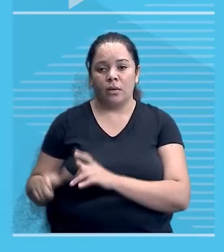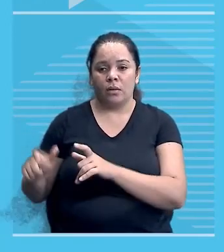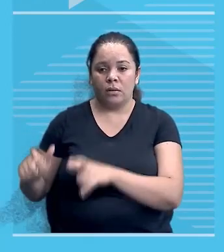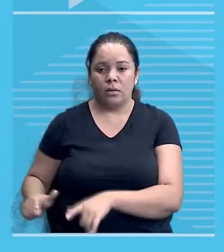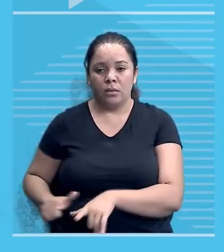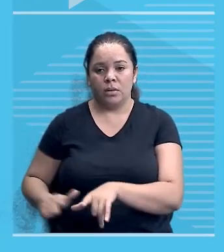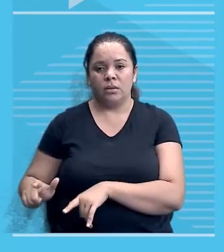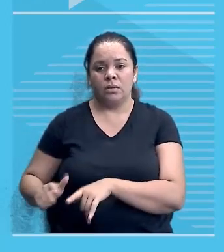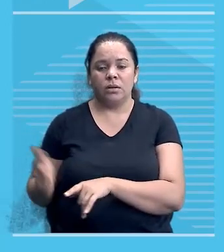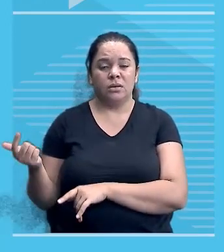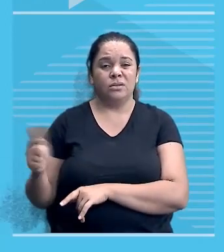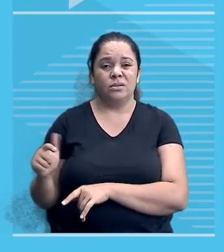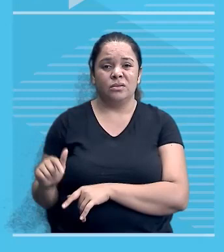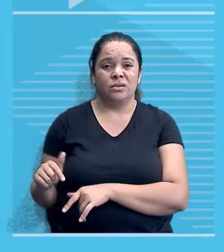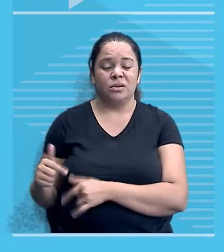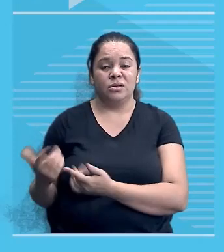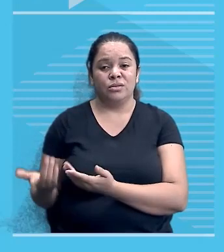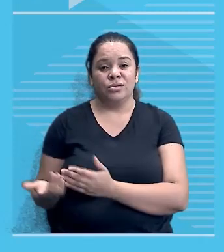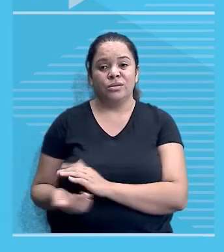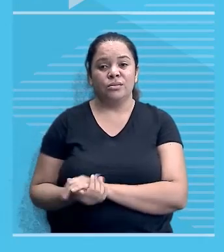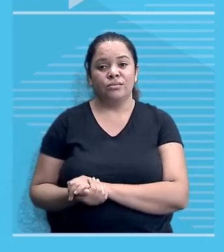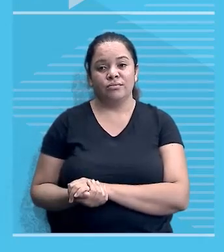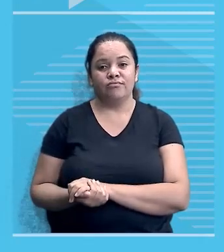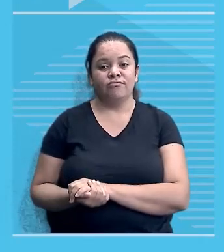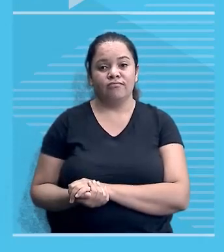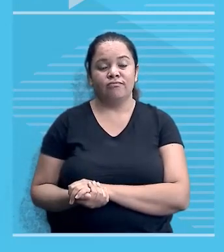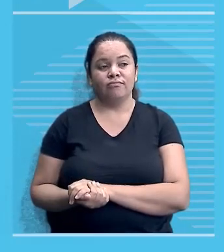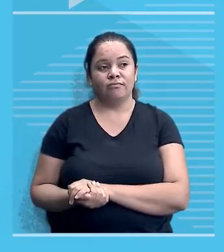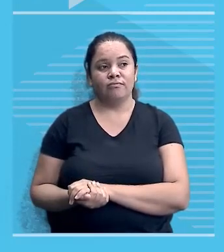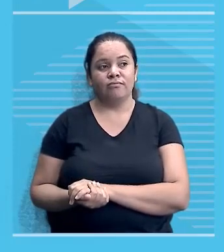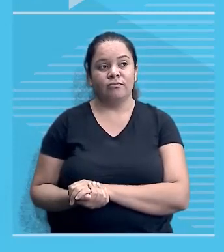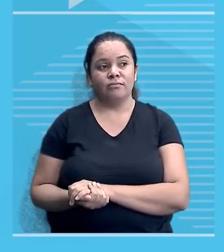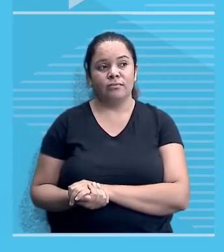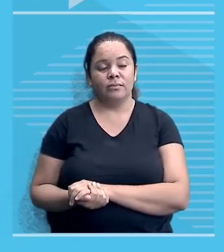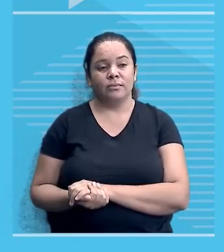estão concentradas nas mãos aqui de um pequeno grupo latifundiários